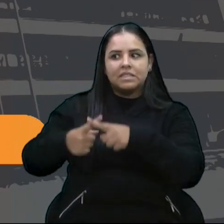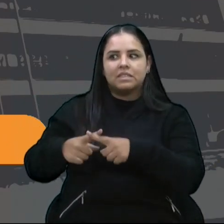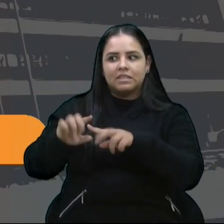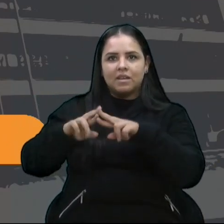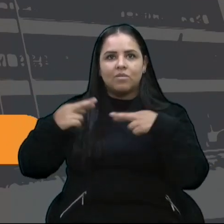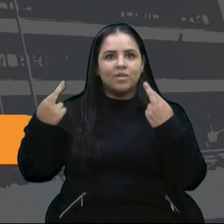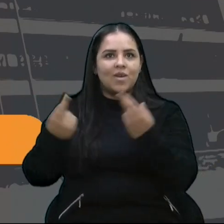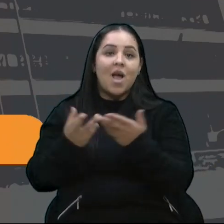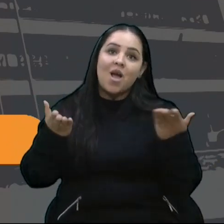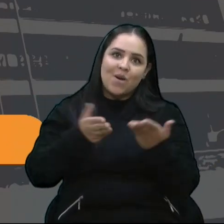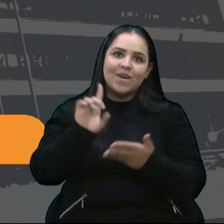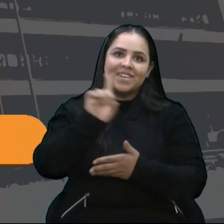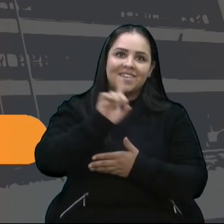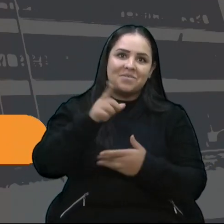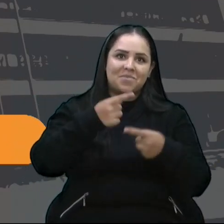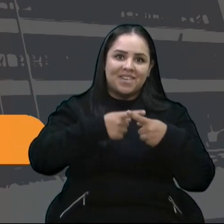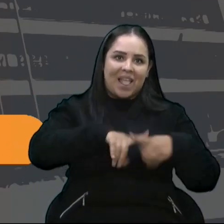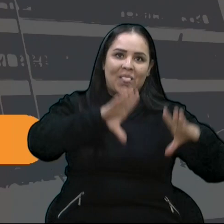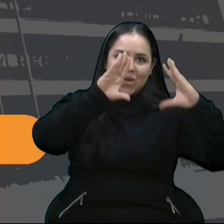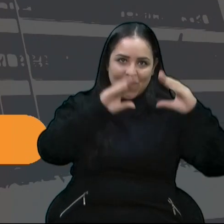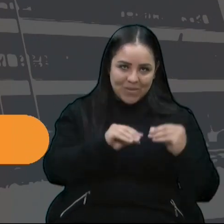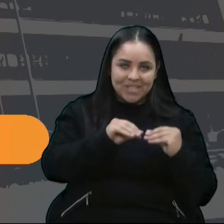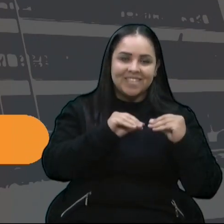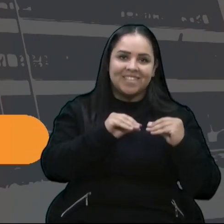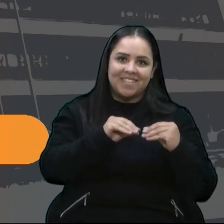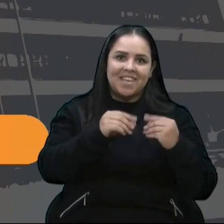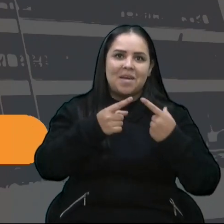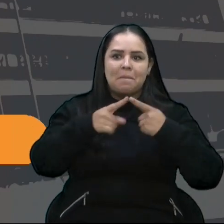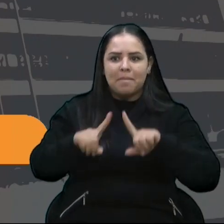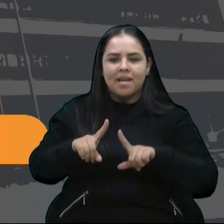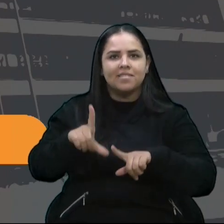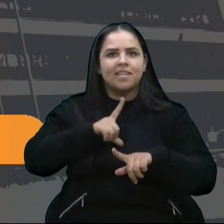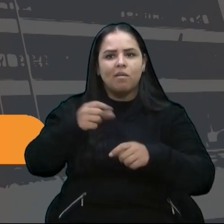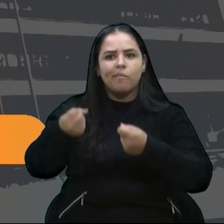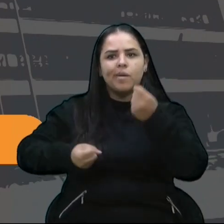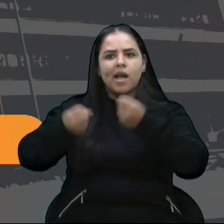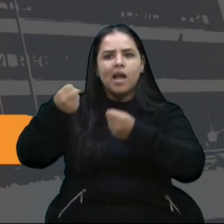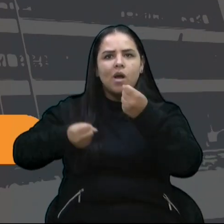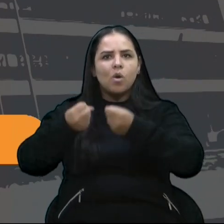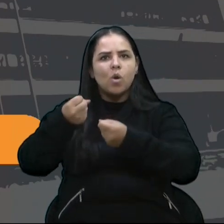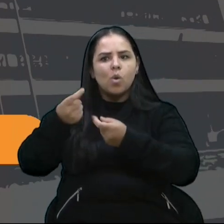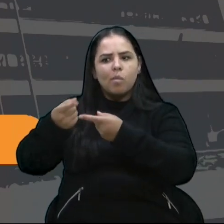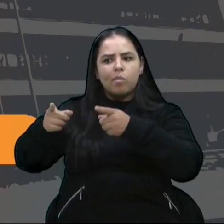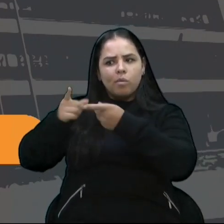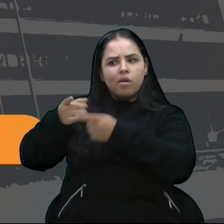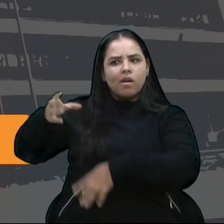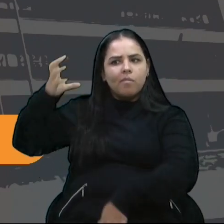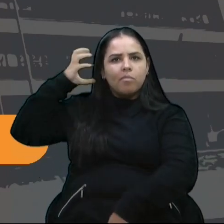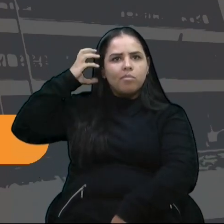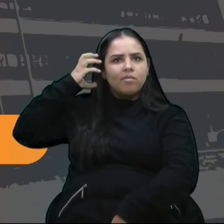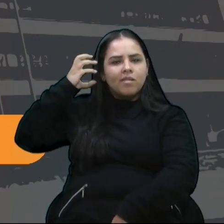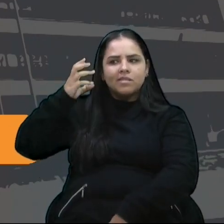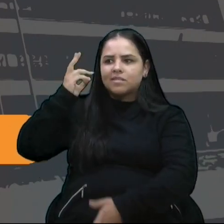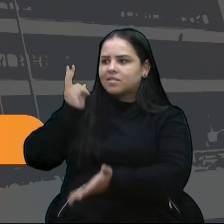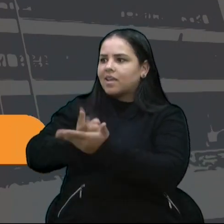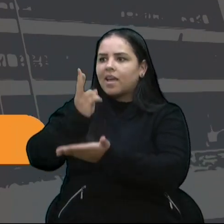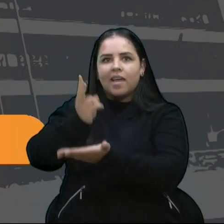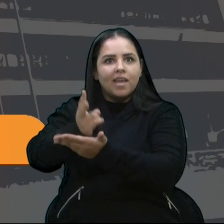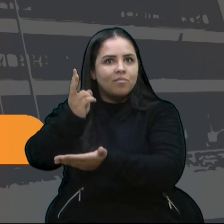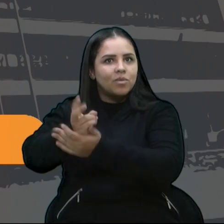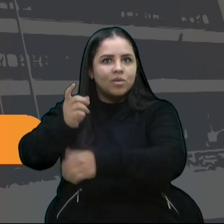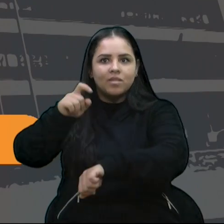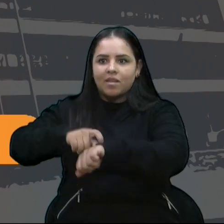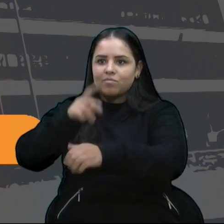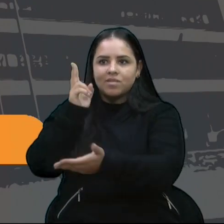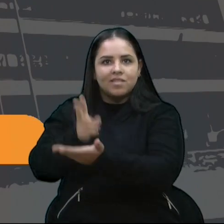eles não vão interferir porque nós estamos à noite, né? Mas o carro de som passa aqui o tempo inteiro, assim, e isso é tão